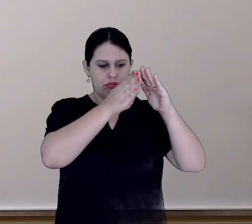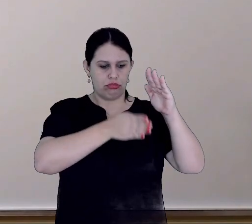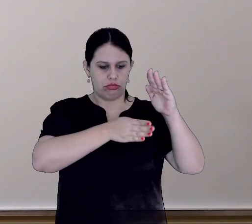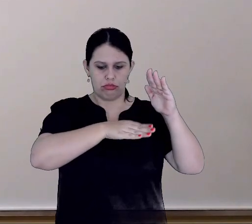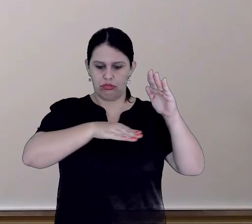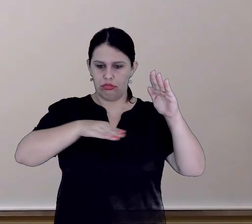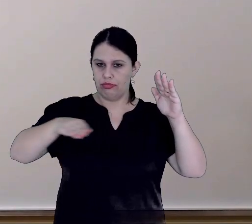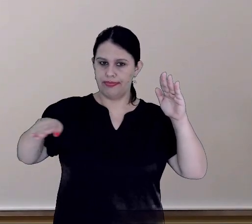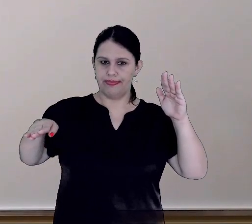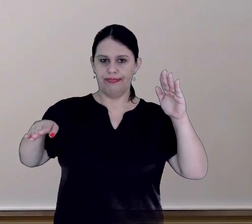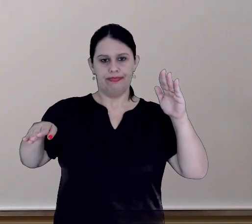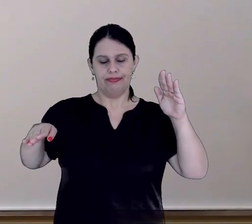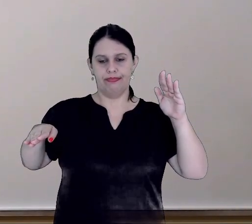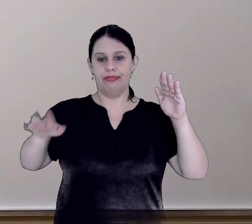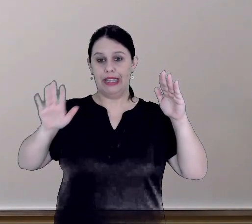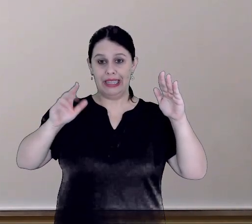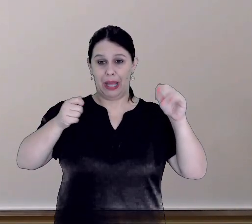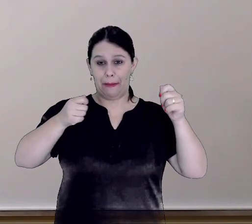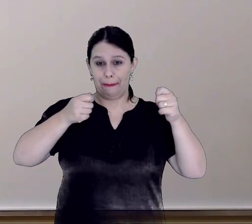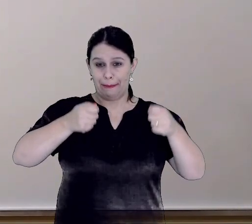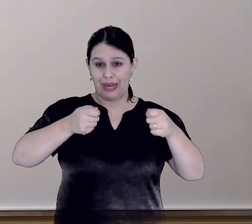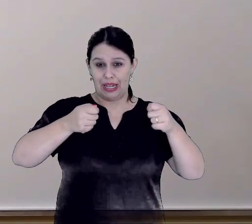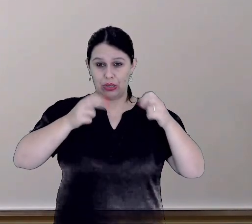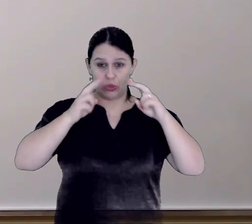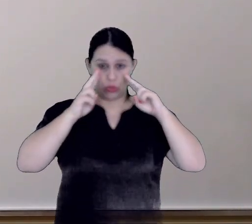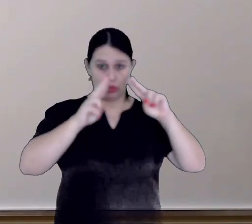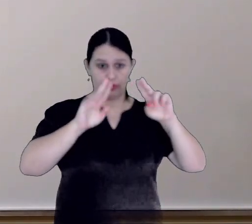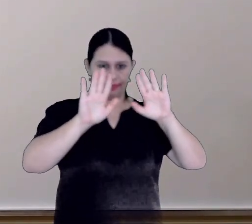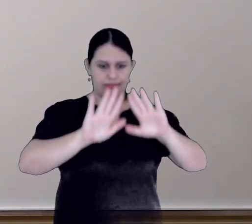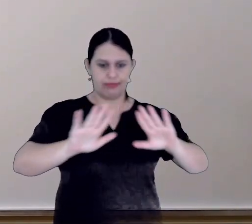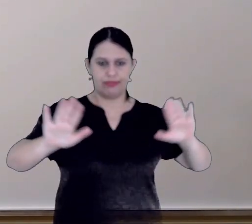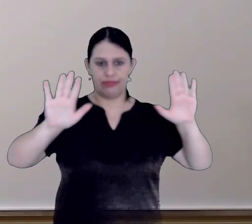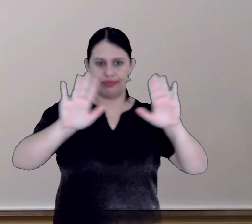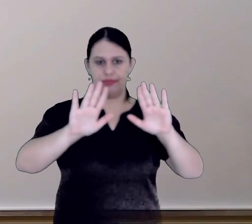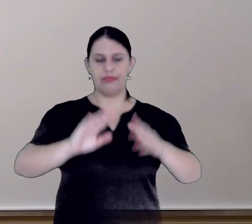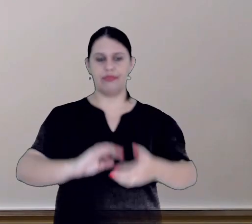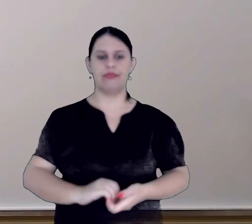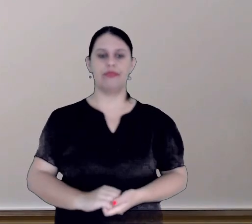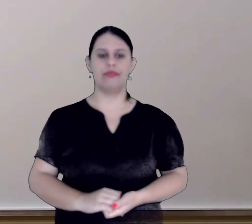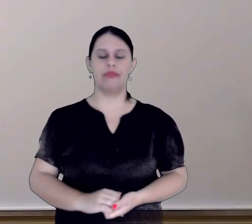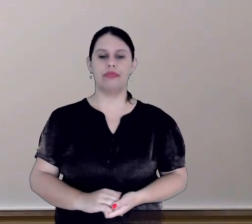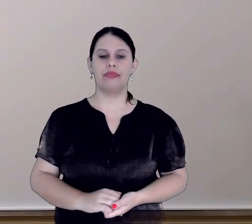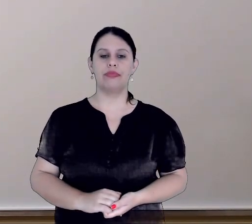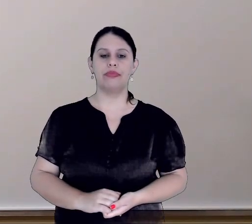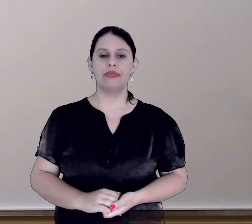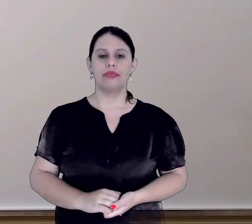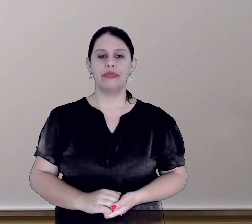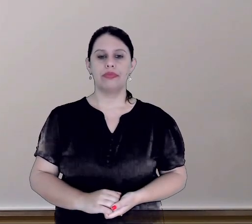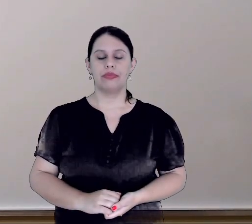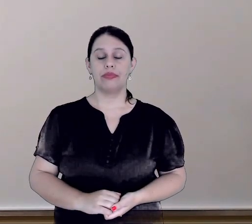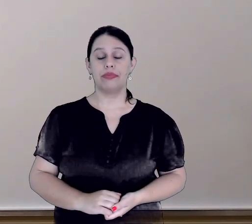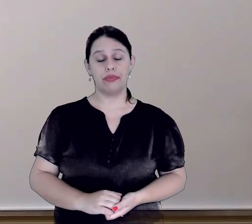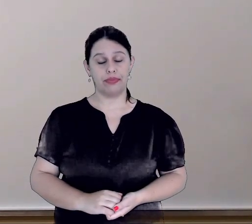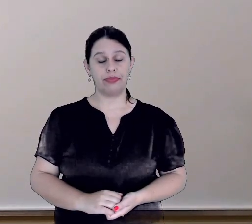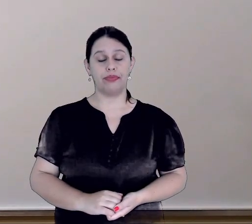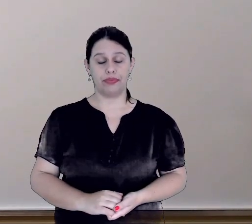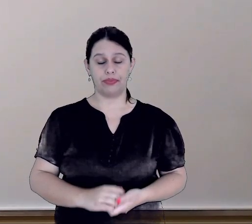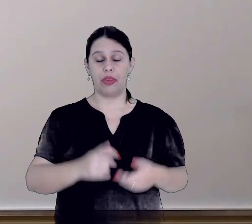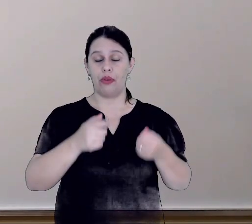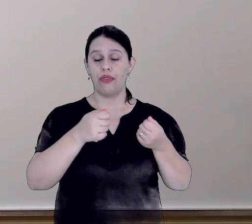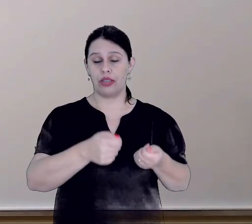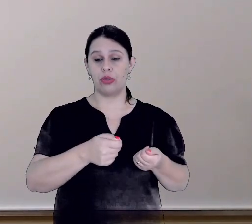fazer assim Estamos falando em duas dimensões Então ele está preso neste plano Ele não pode fazer assim